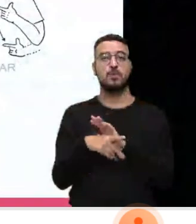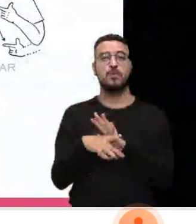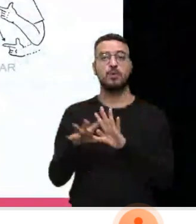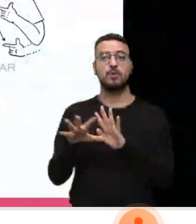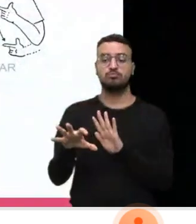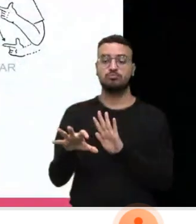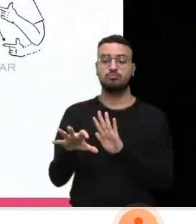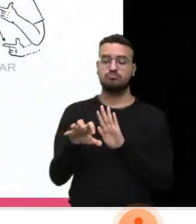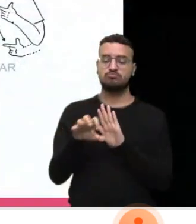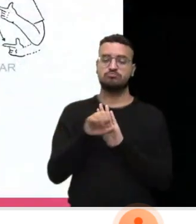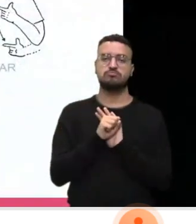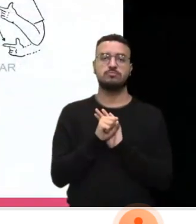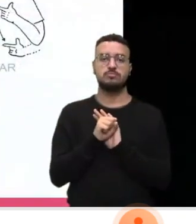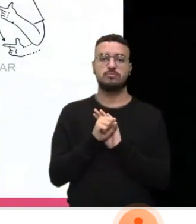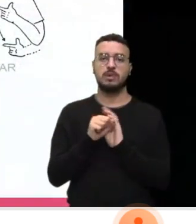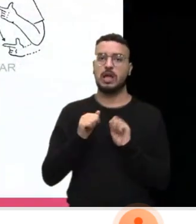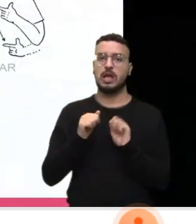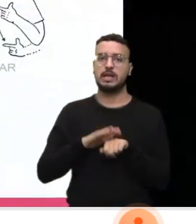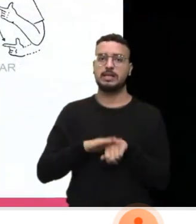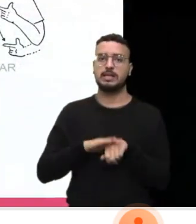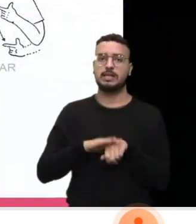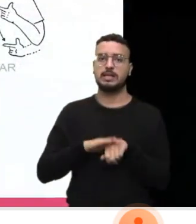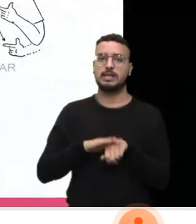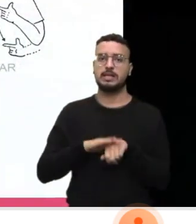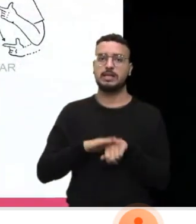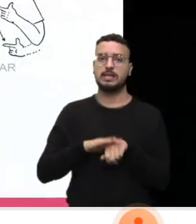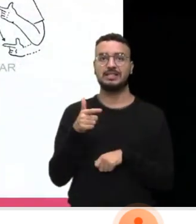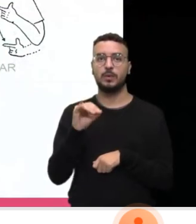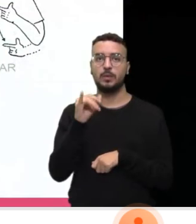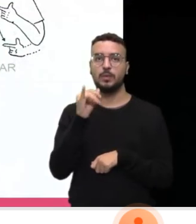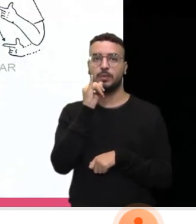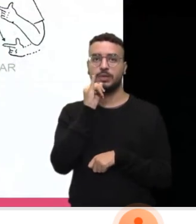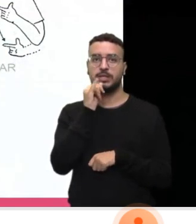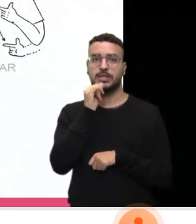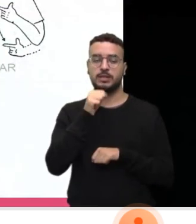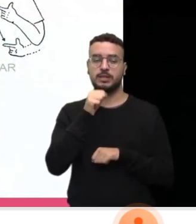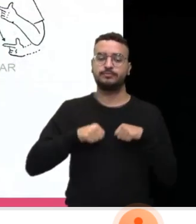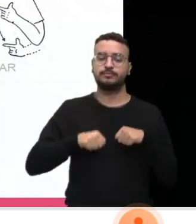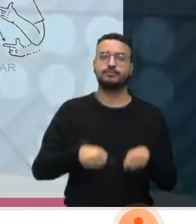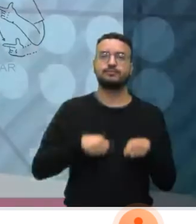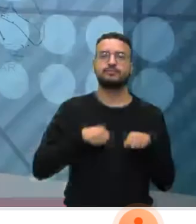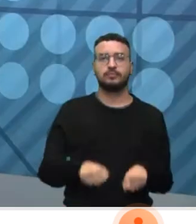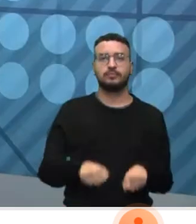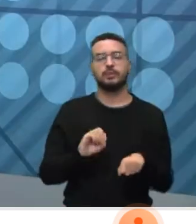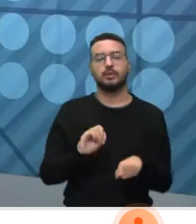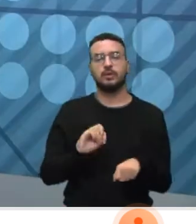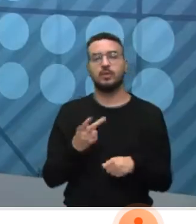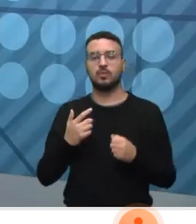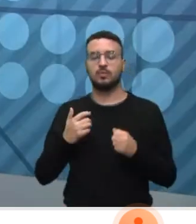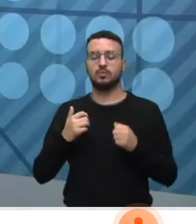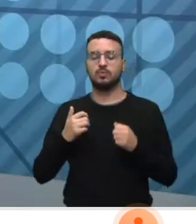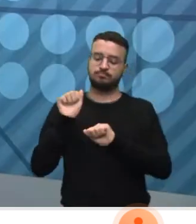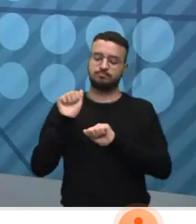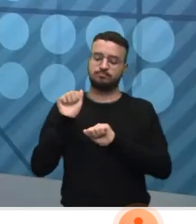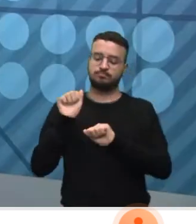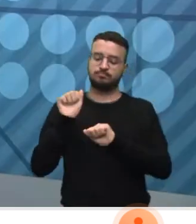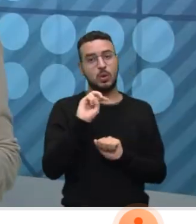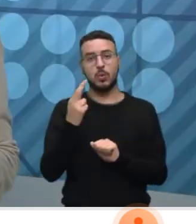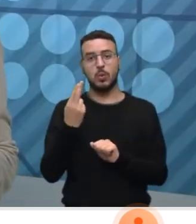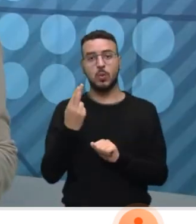Lavar roupas, limpar um lugar, ou se limpar, ou estar limpo, né? Nós fizemos isso na